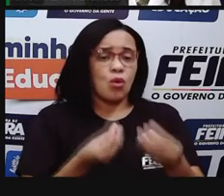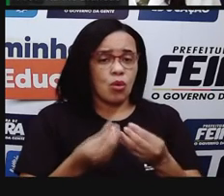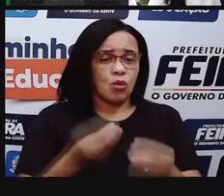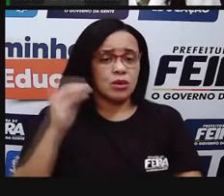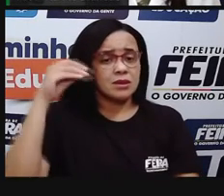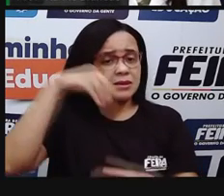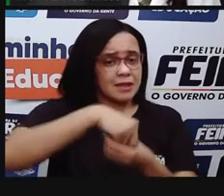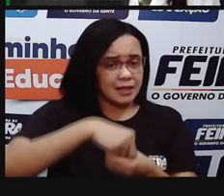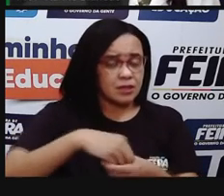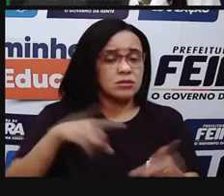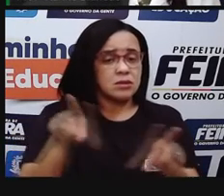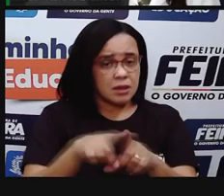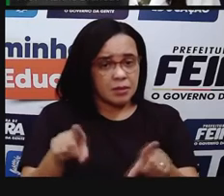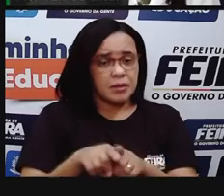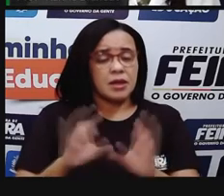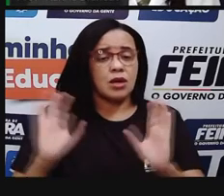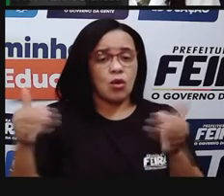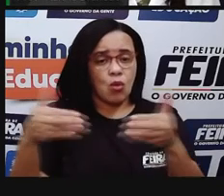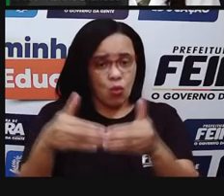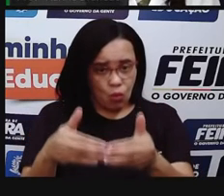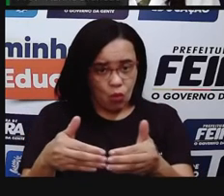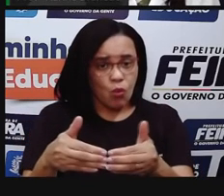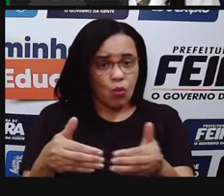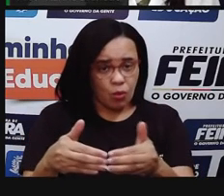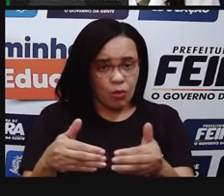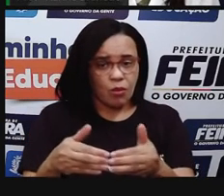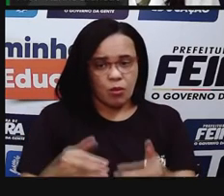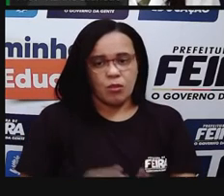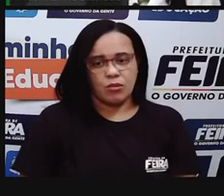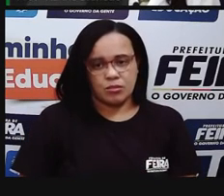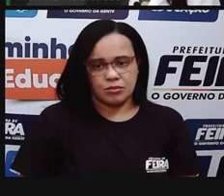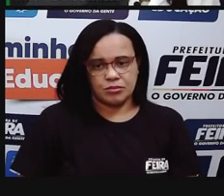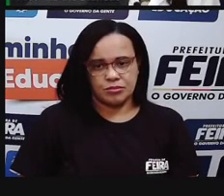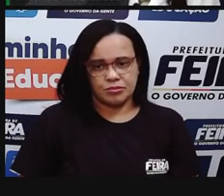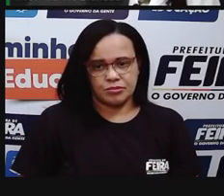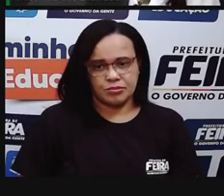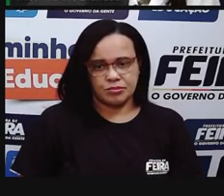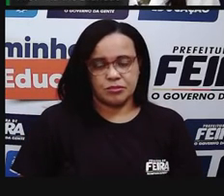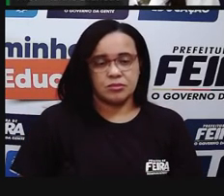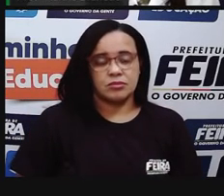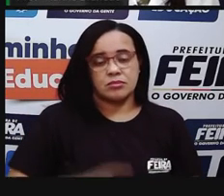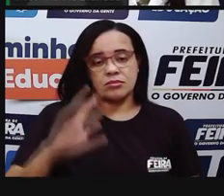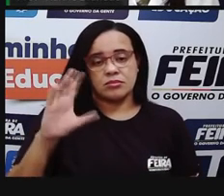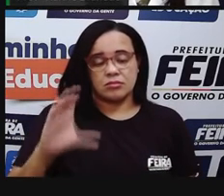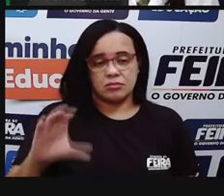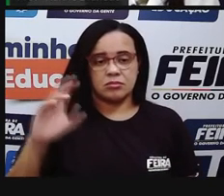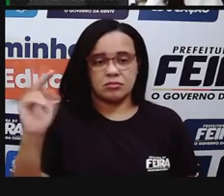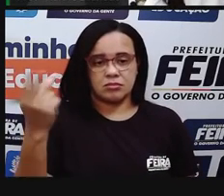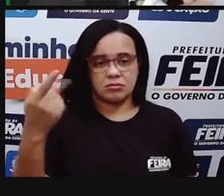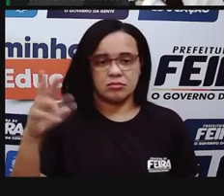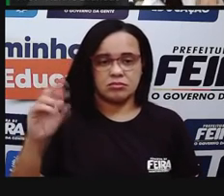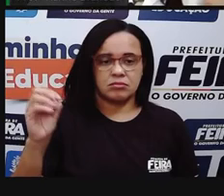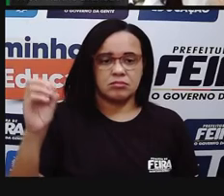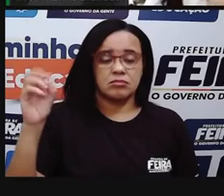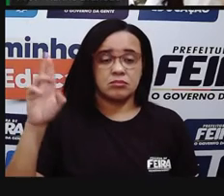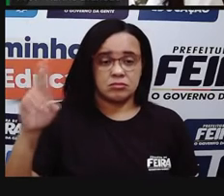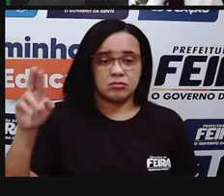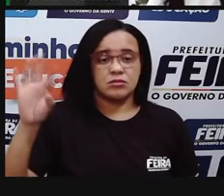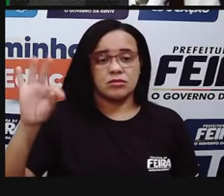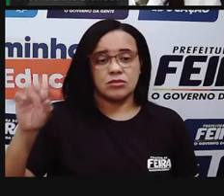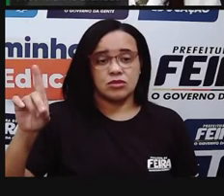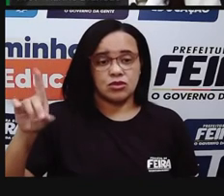filo chordata. Ó, aqui, ó, chordata. Mas por que é chordata e a senhora está